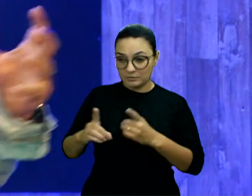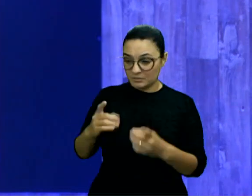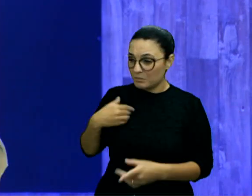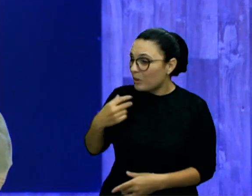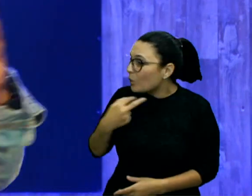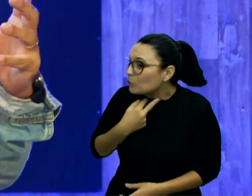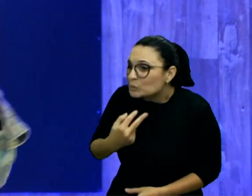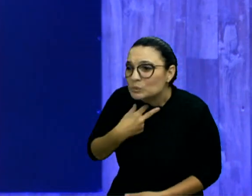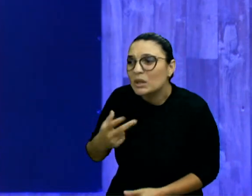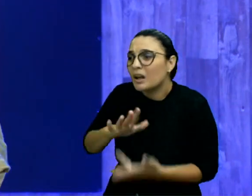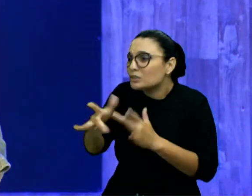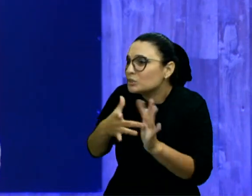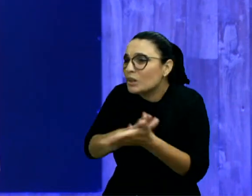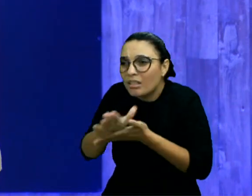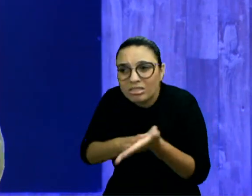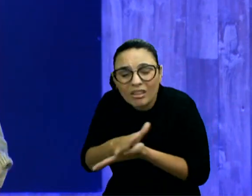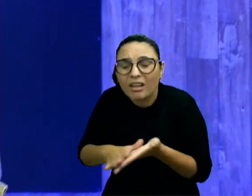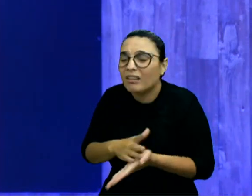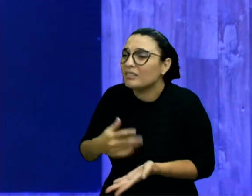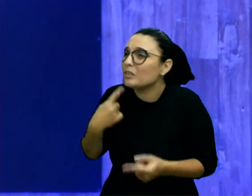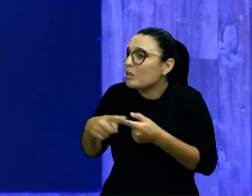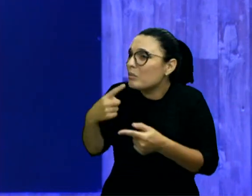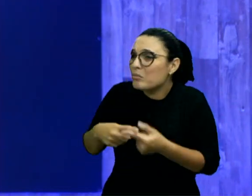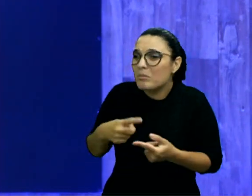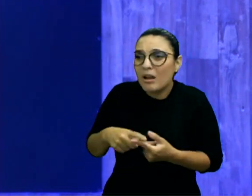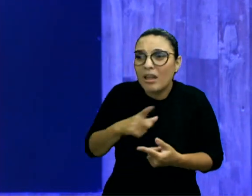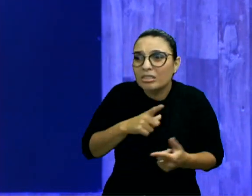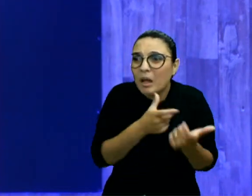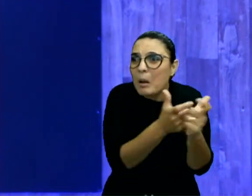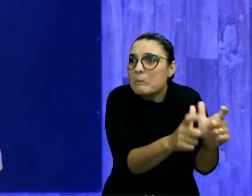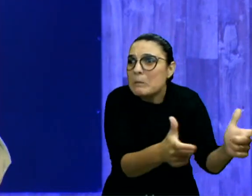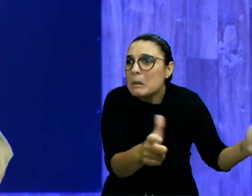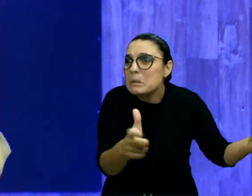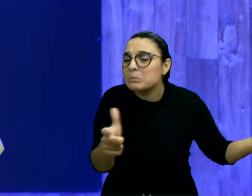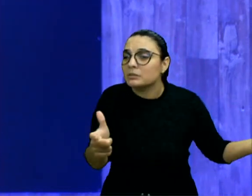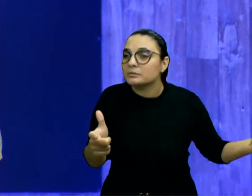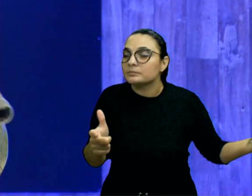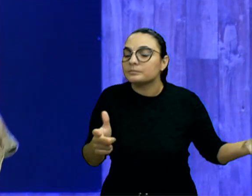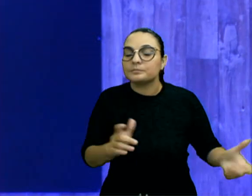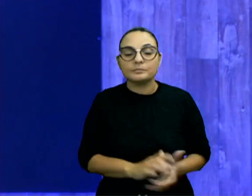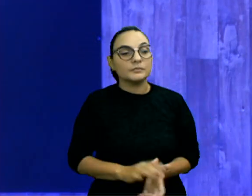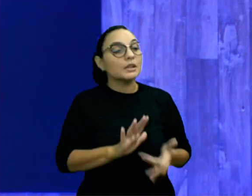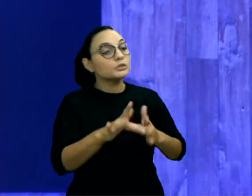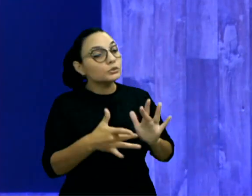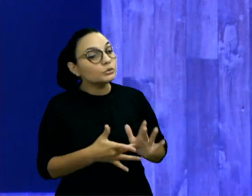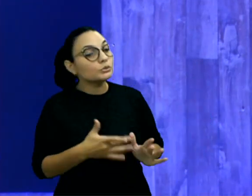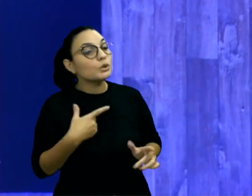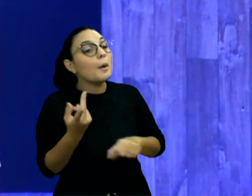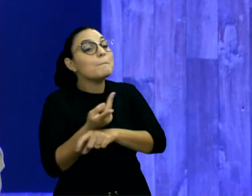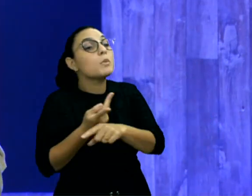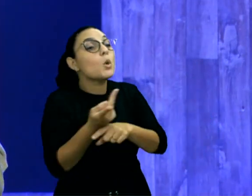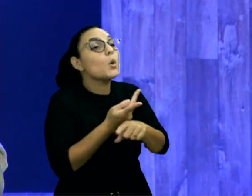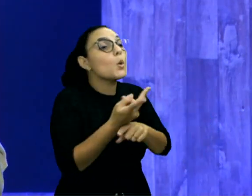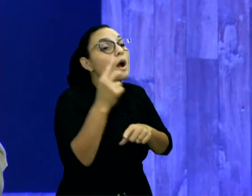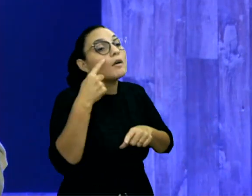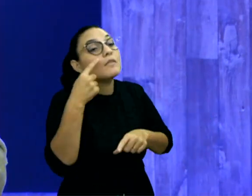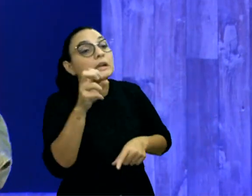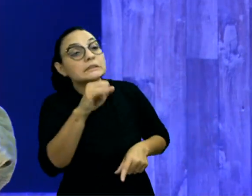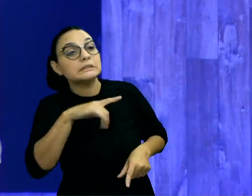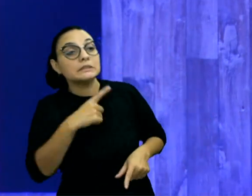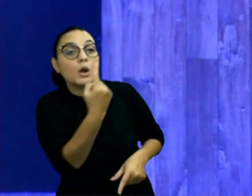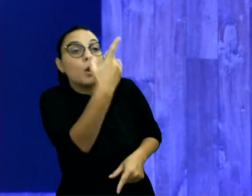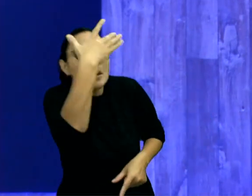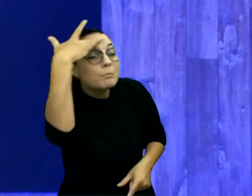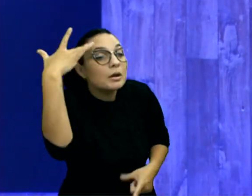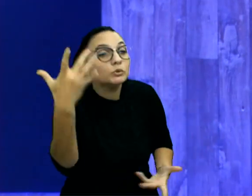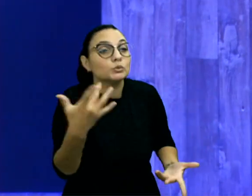muito dinheiro, não dá, não tem condições. Aí Jesus fala: então procura no meio da multidão, o que, que a gente tem? E um